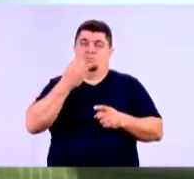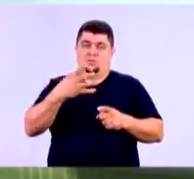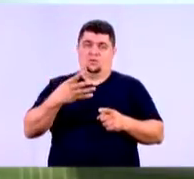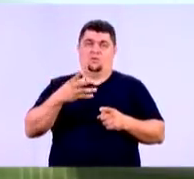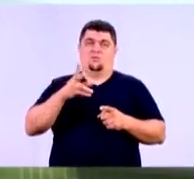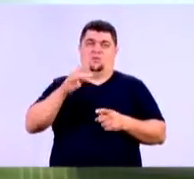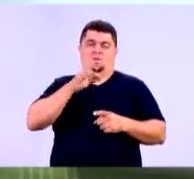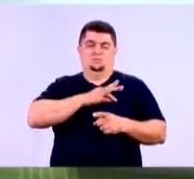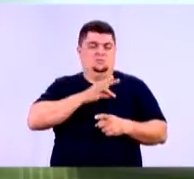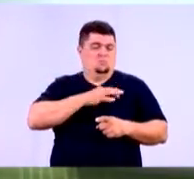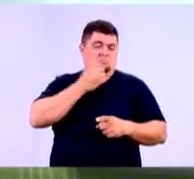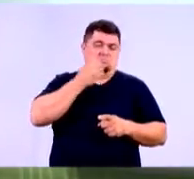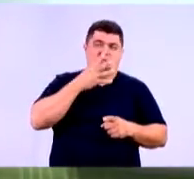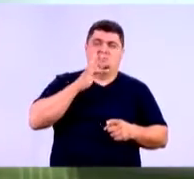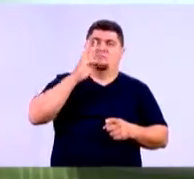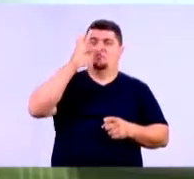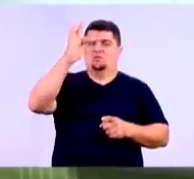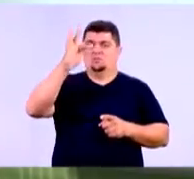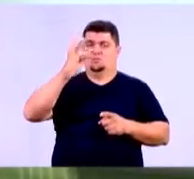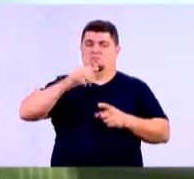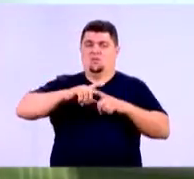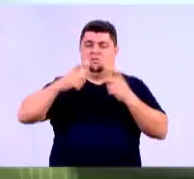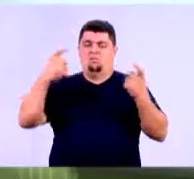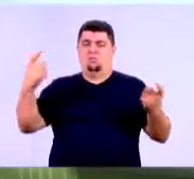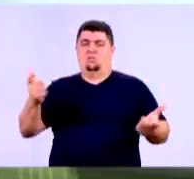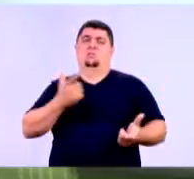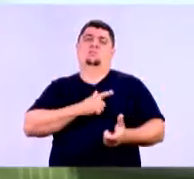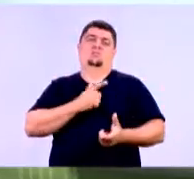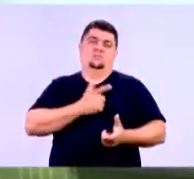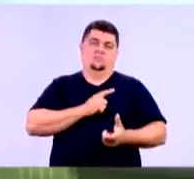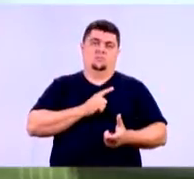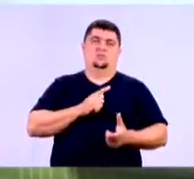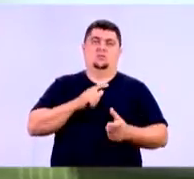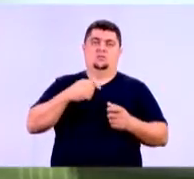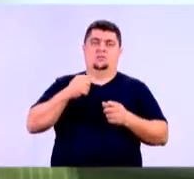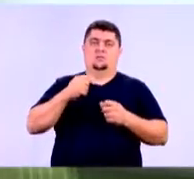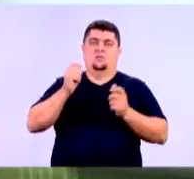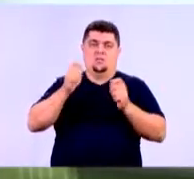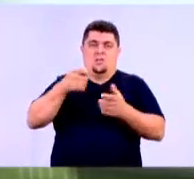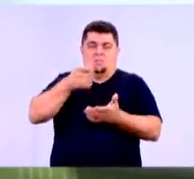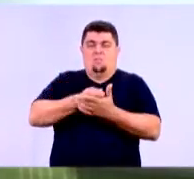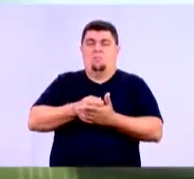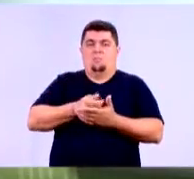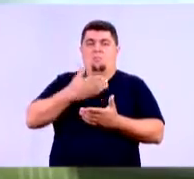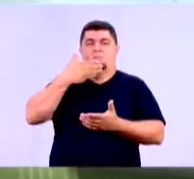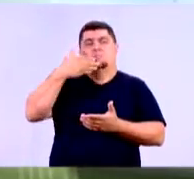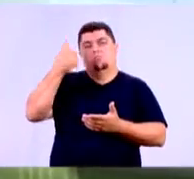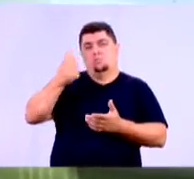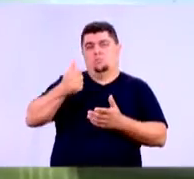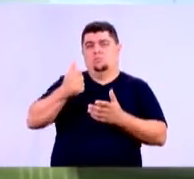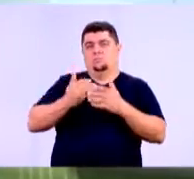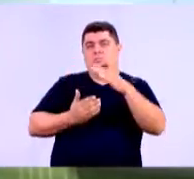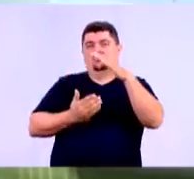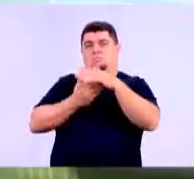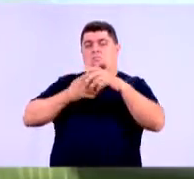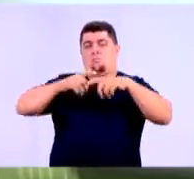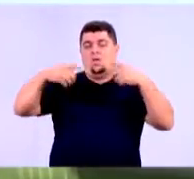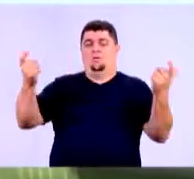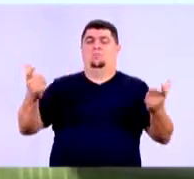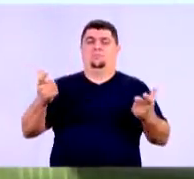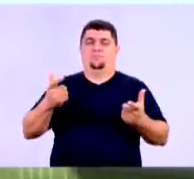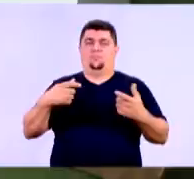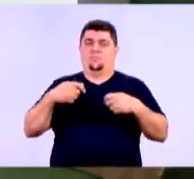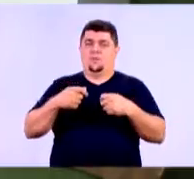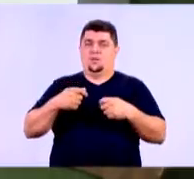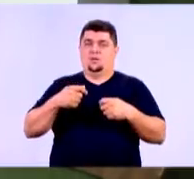bom emprego, vai aumentar a sua renda mensal, e com isso vai conseguir pagar uma parcela um pouco maior. Exatamente, você